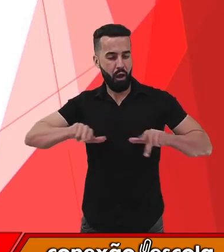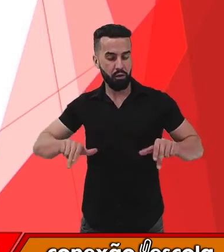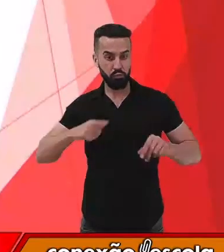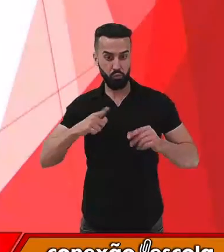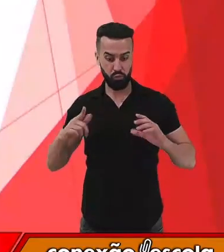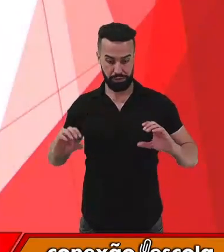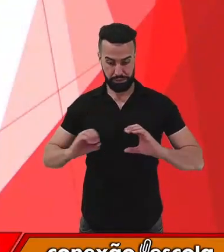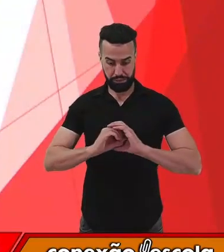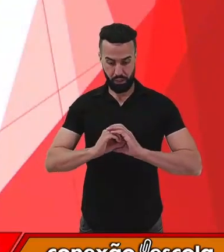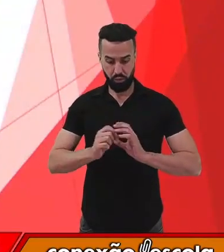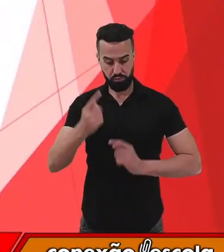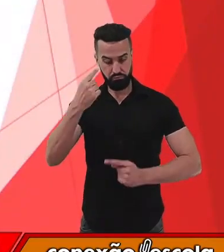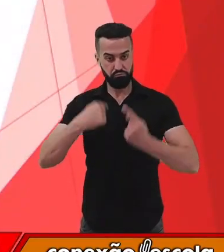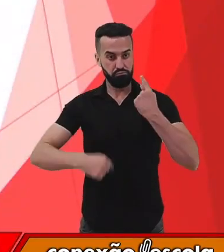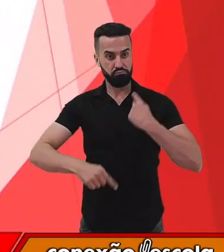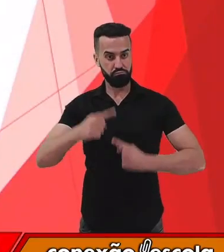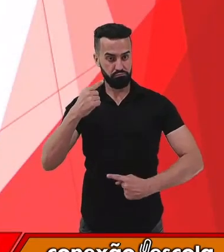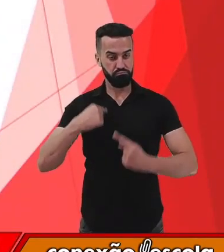células.